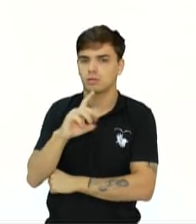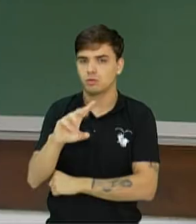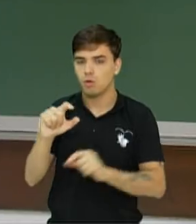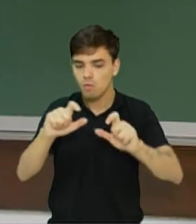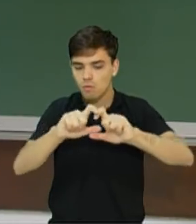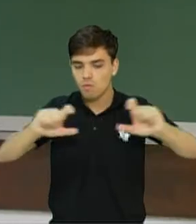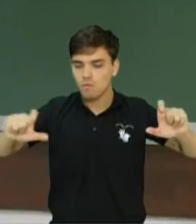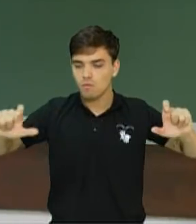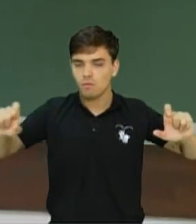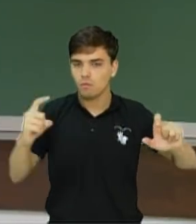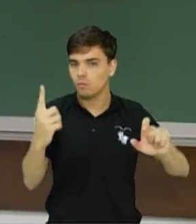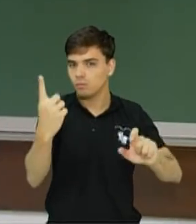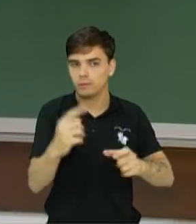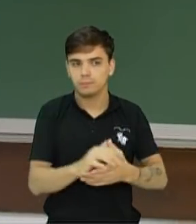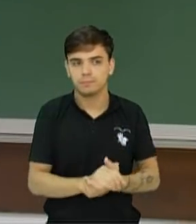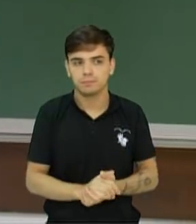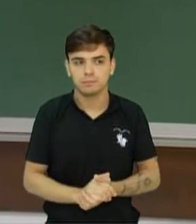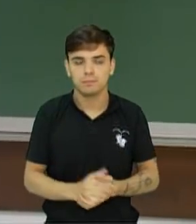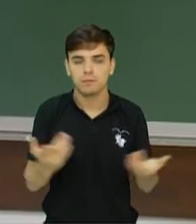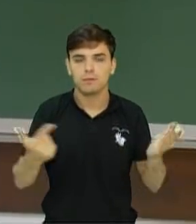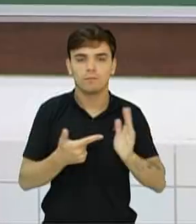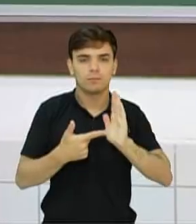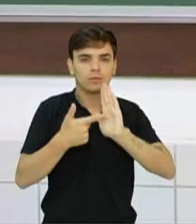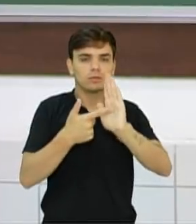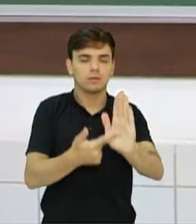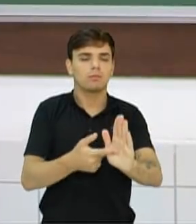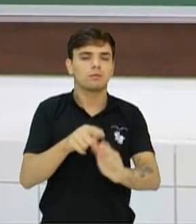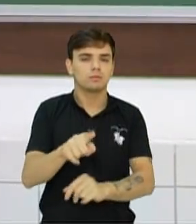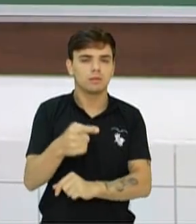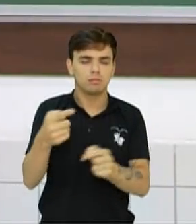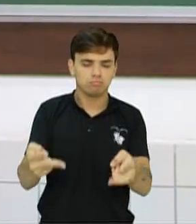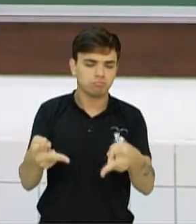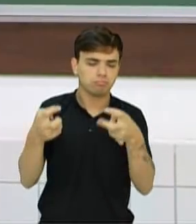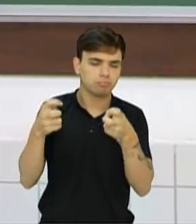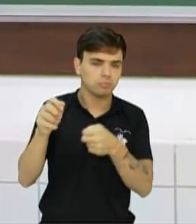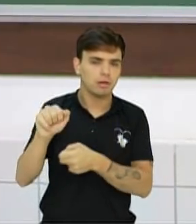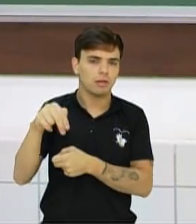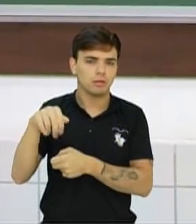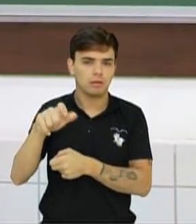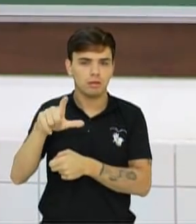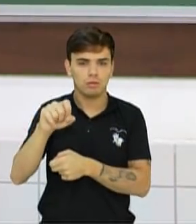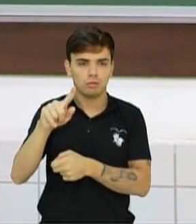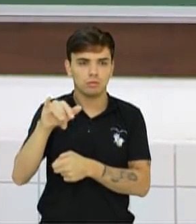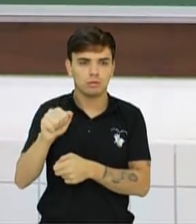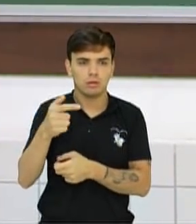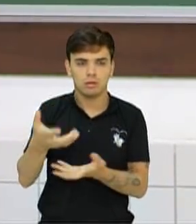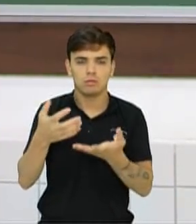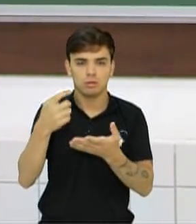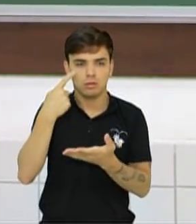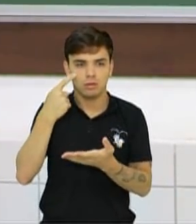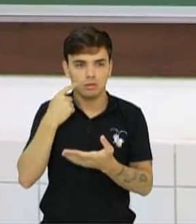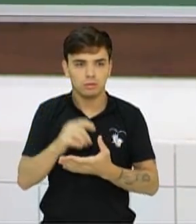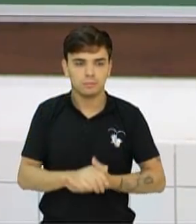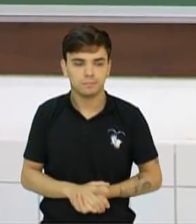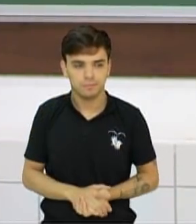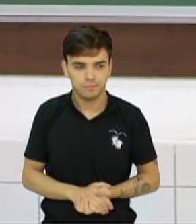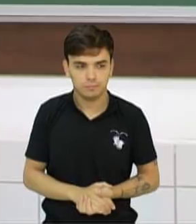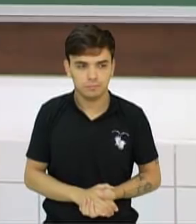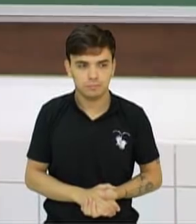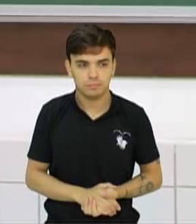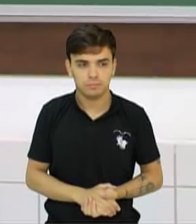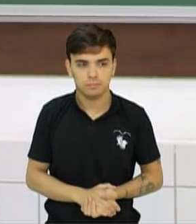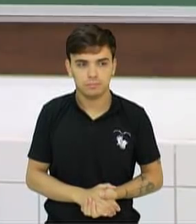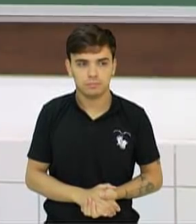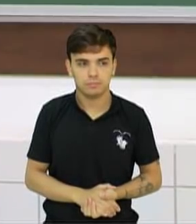só. Gente, eu trouxe aqui agora uma analogia. Eu gostaria que vocês referendassem essa analogia